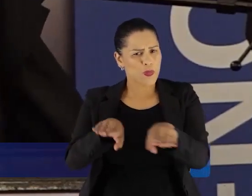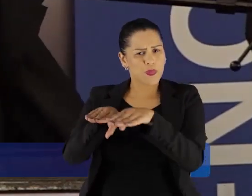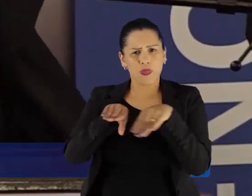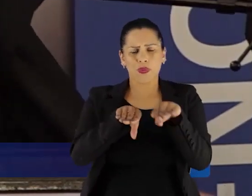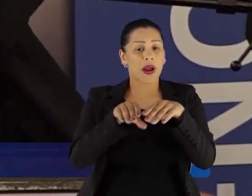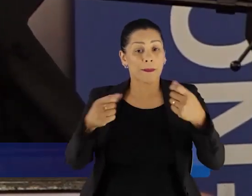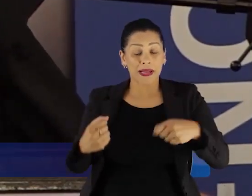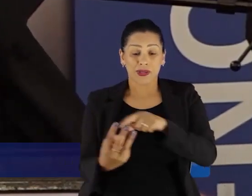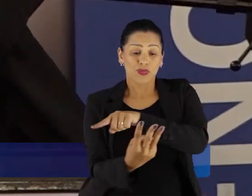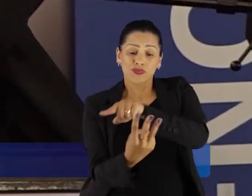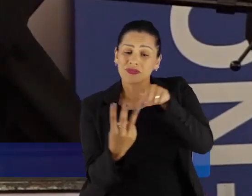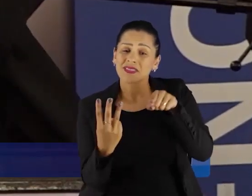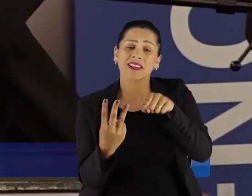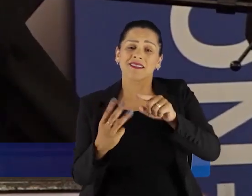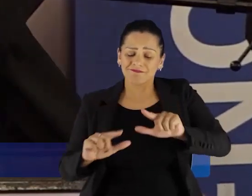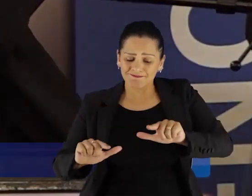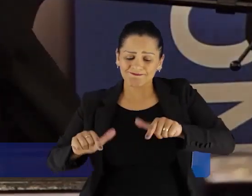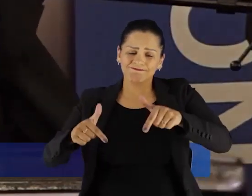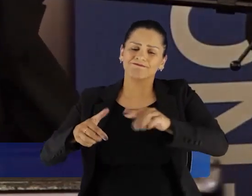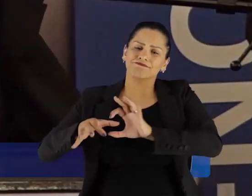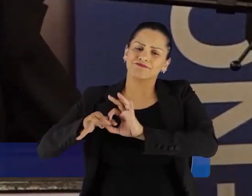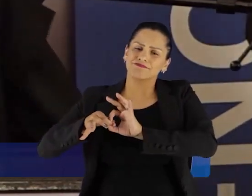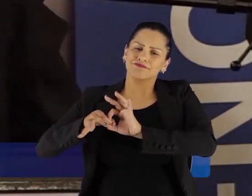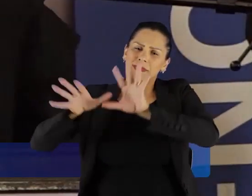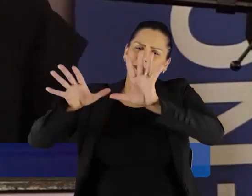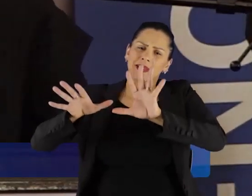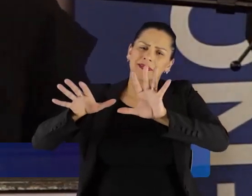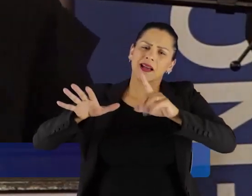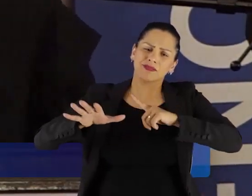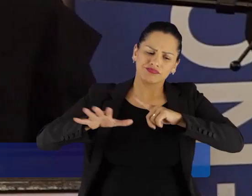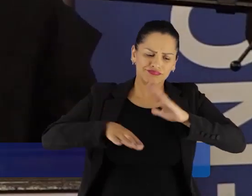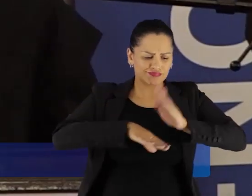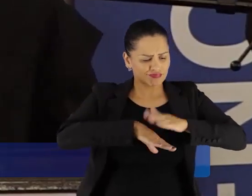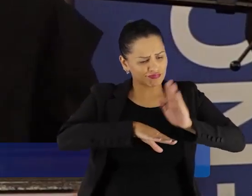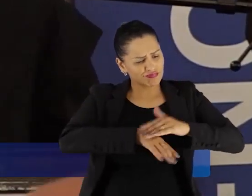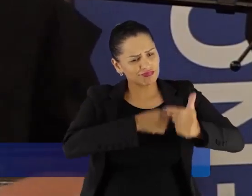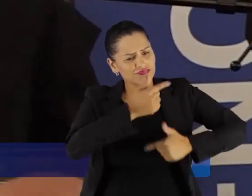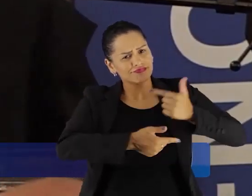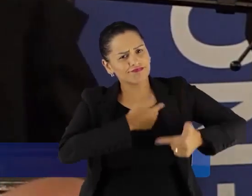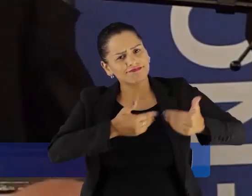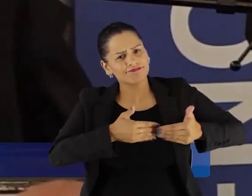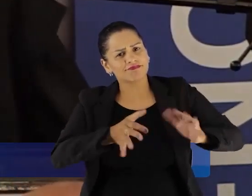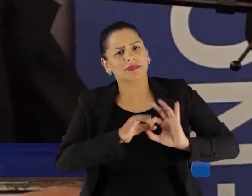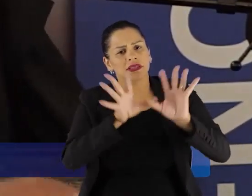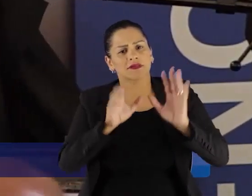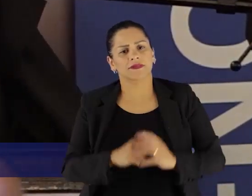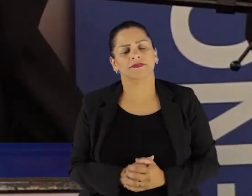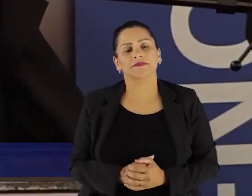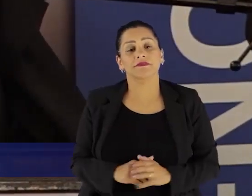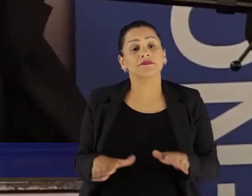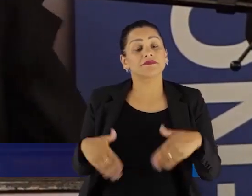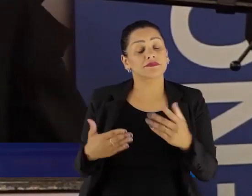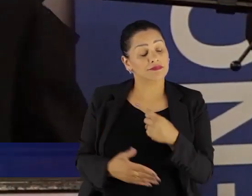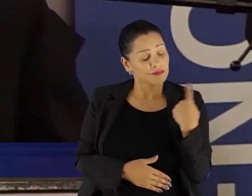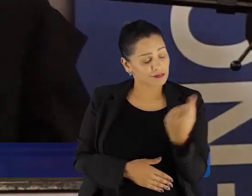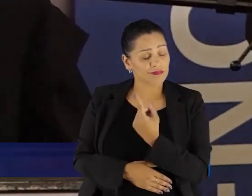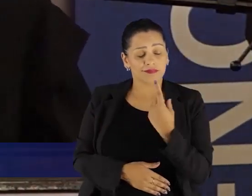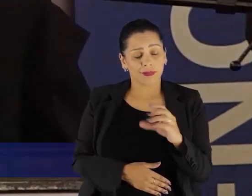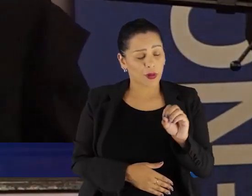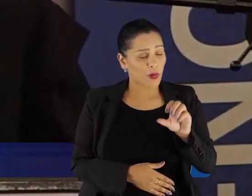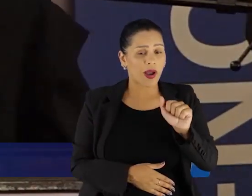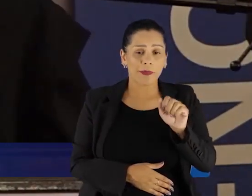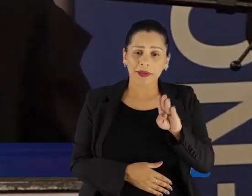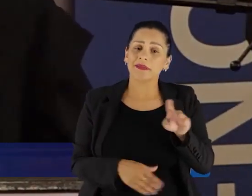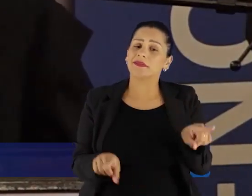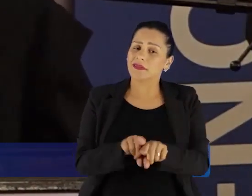três possam atuar com liberdade e com condições de trabalho tão também contem conosco da